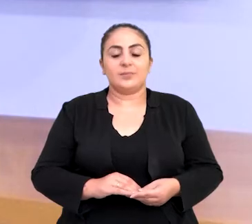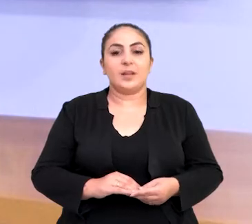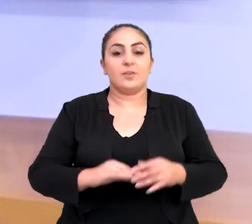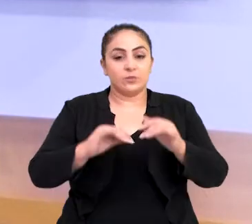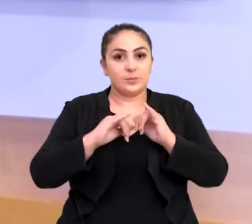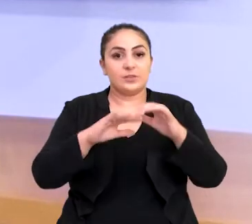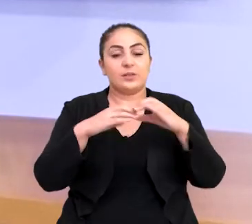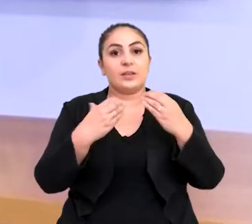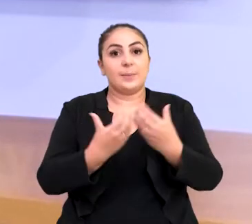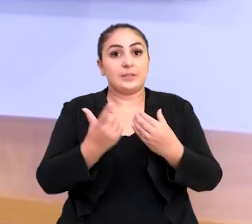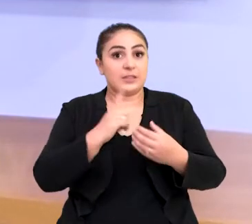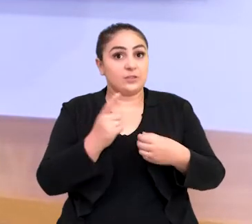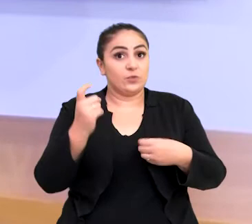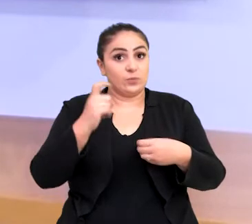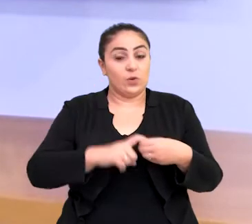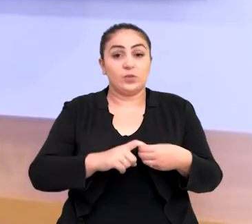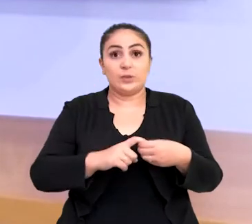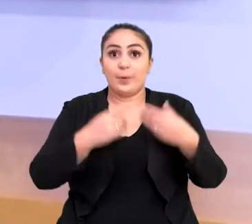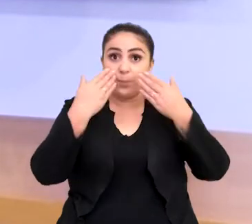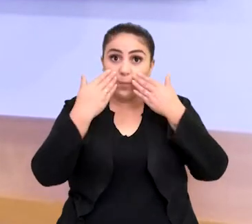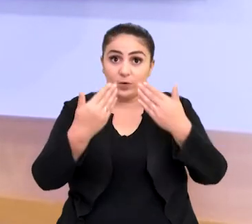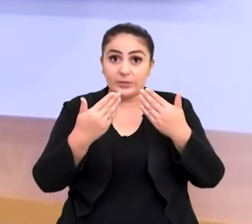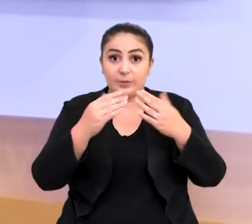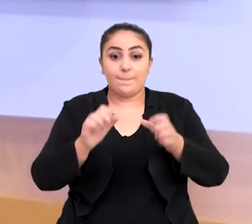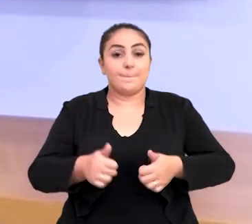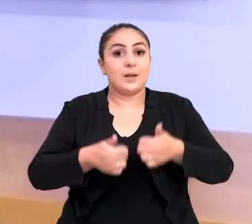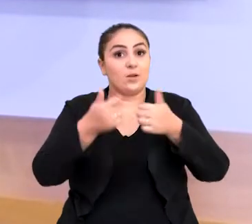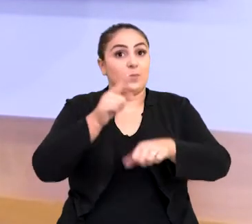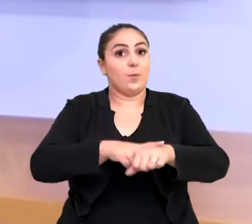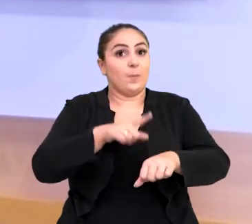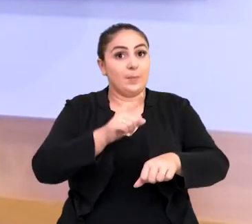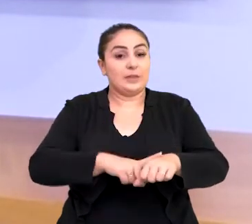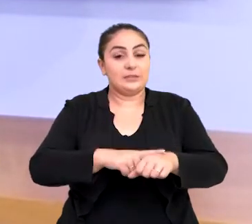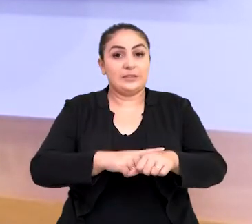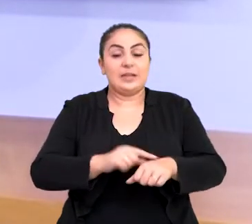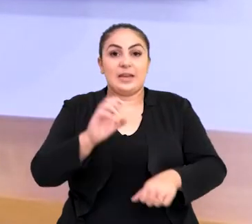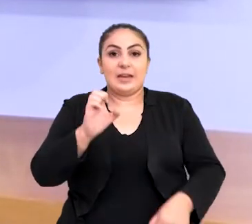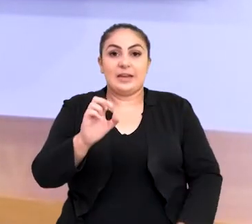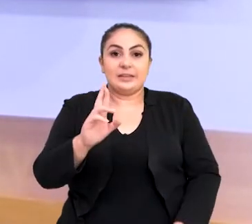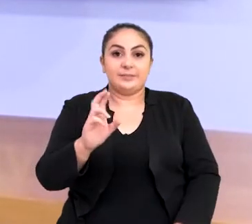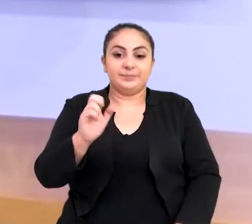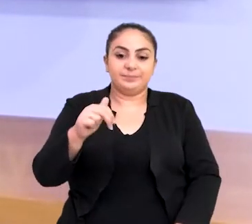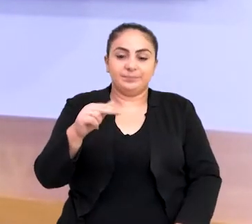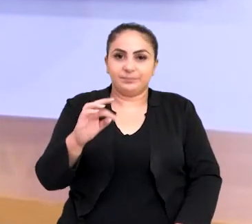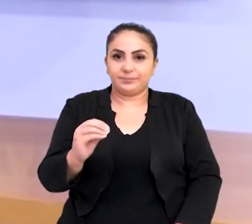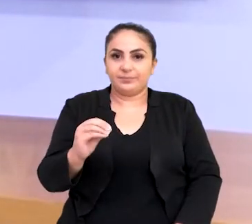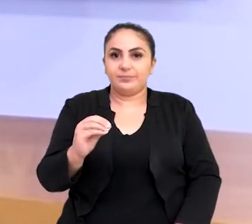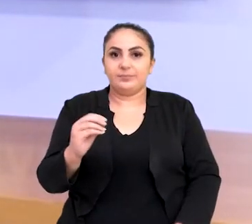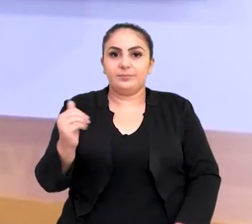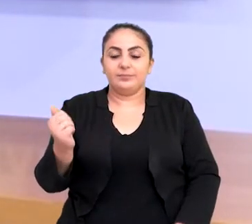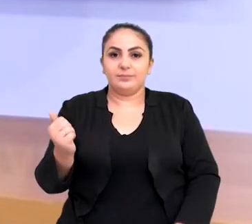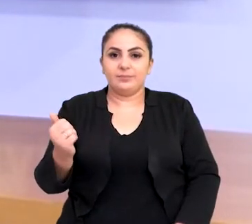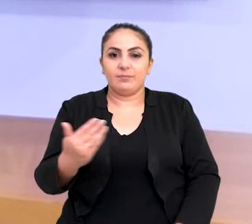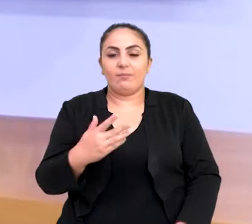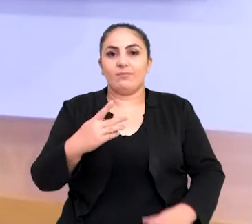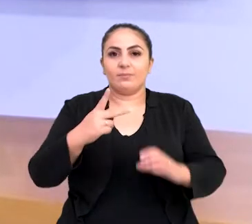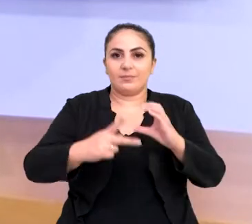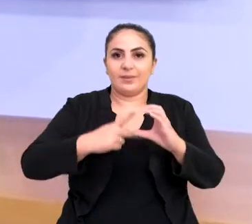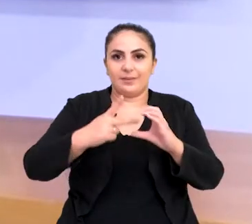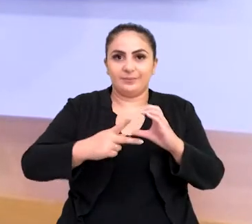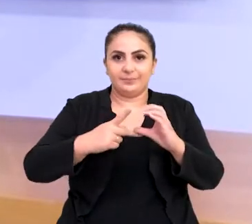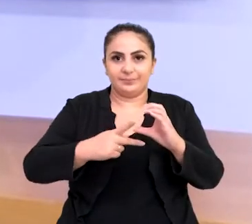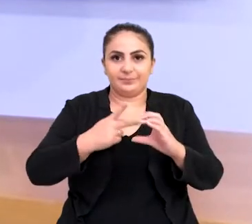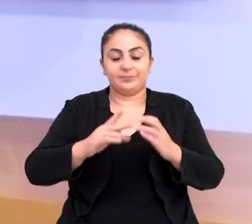O Jornal da Câmara está de volta para apresentar os melhores momentos de Ernesto dos Santos na série O Novo